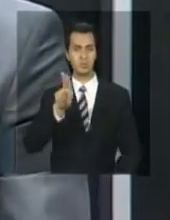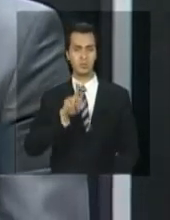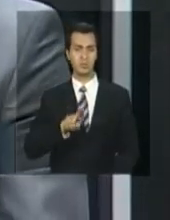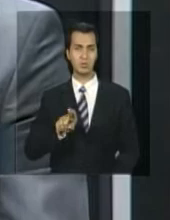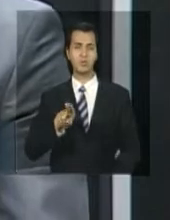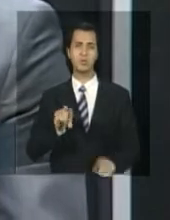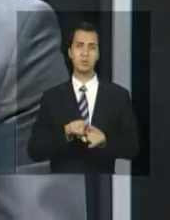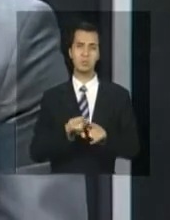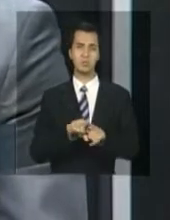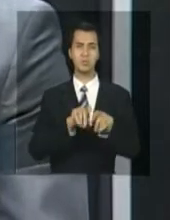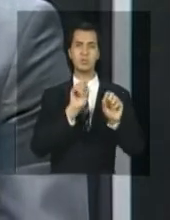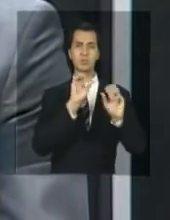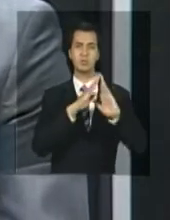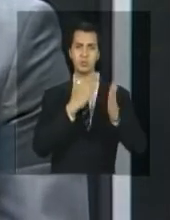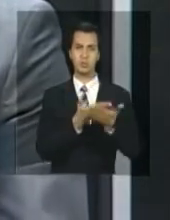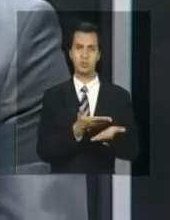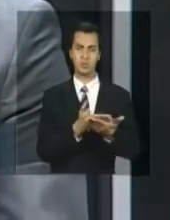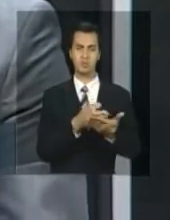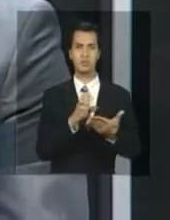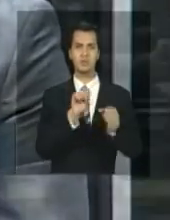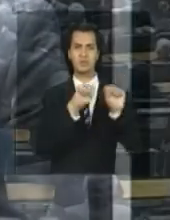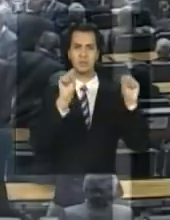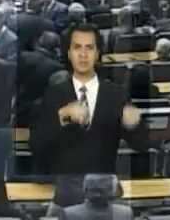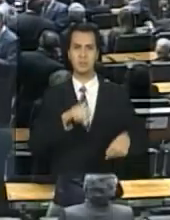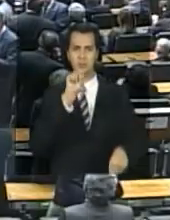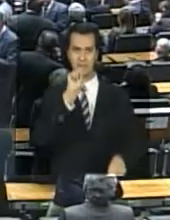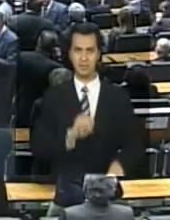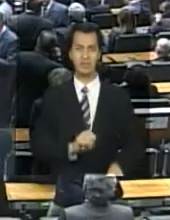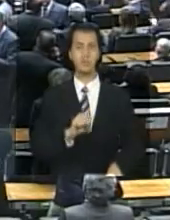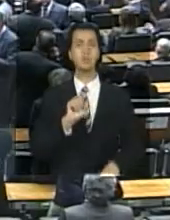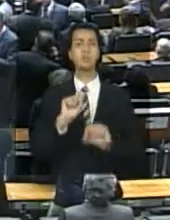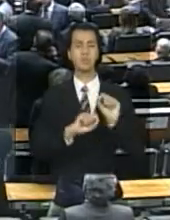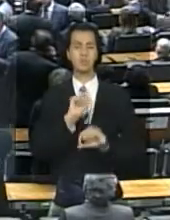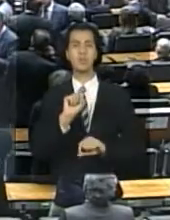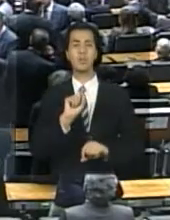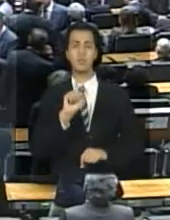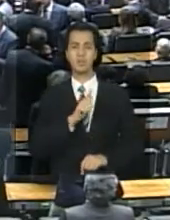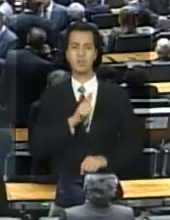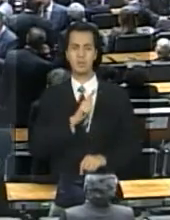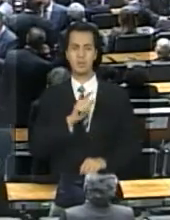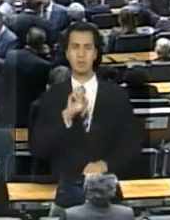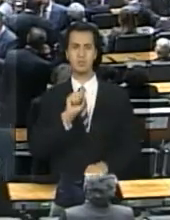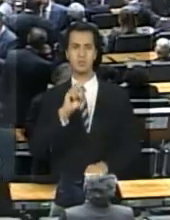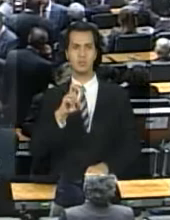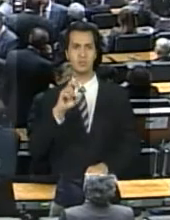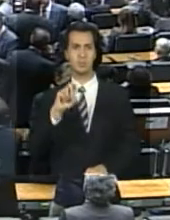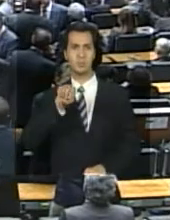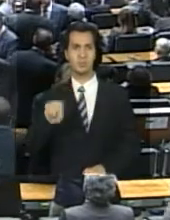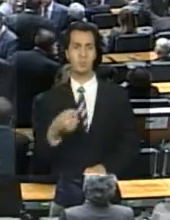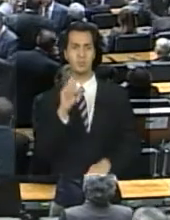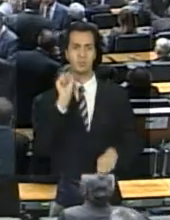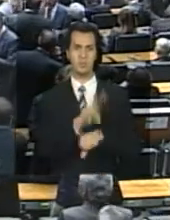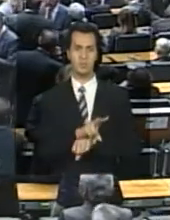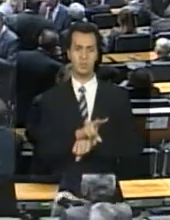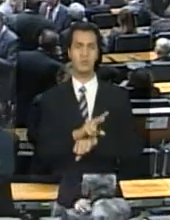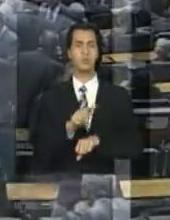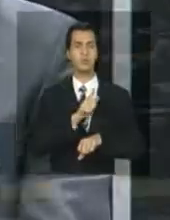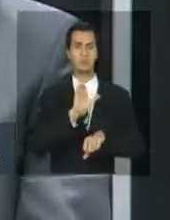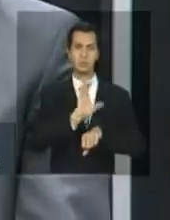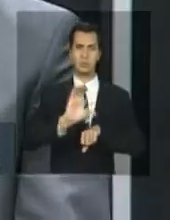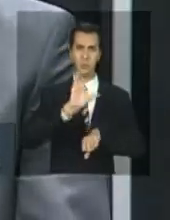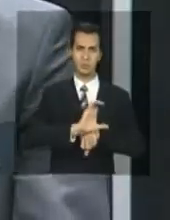S, serão oferecidas 550 mil vagas em curso de formação inicial e